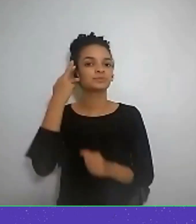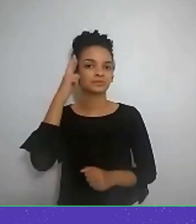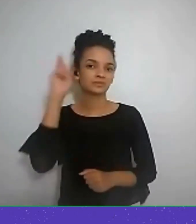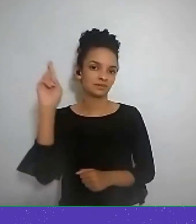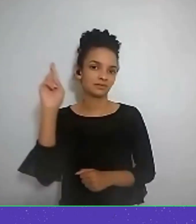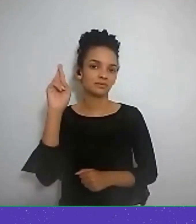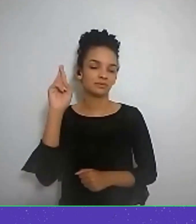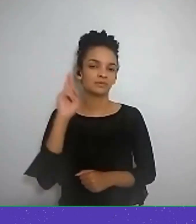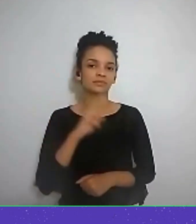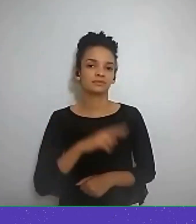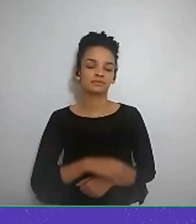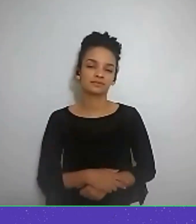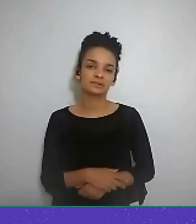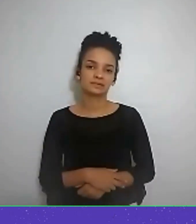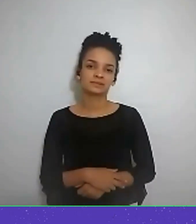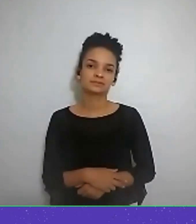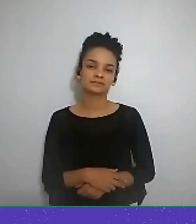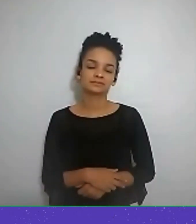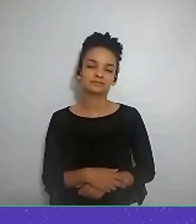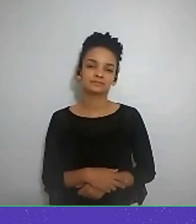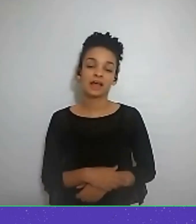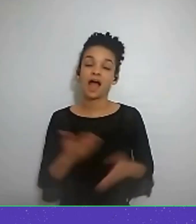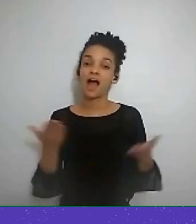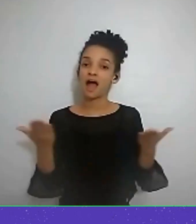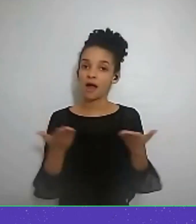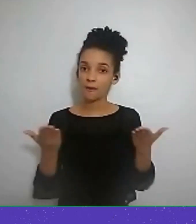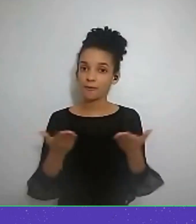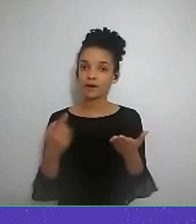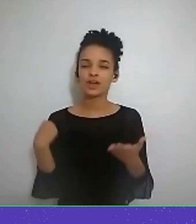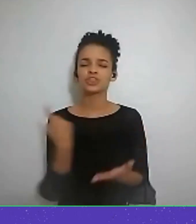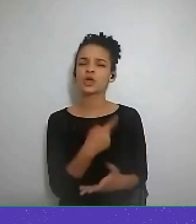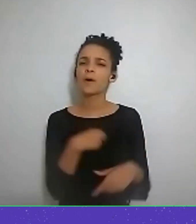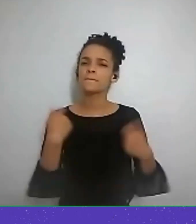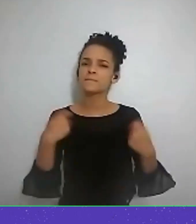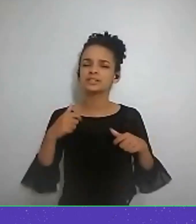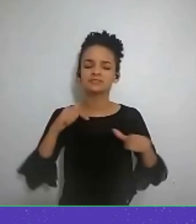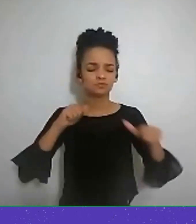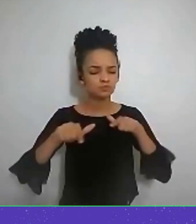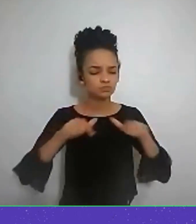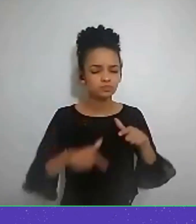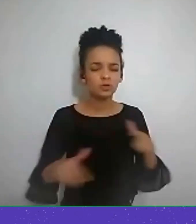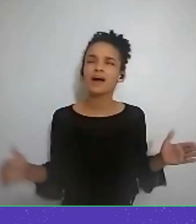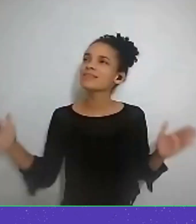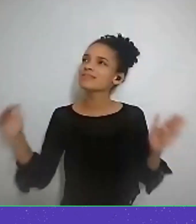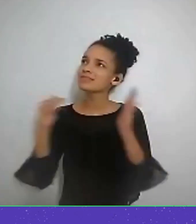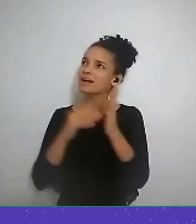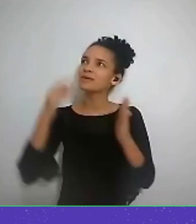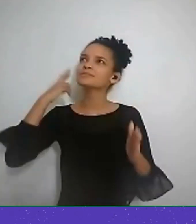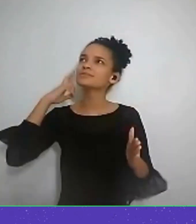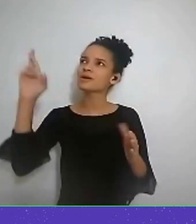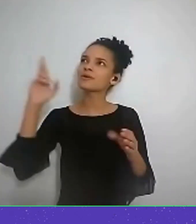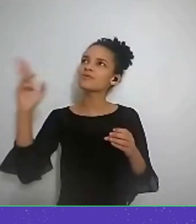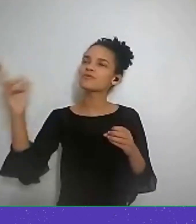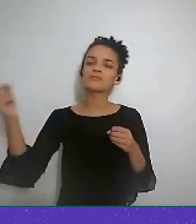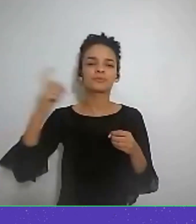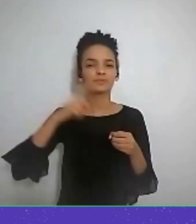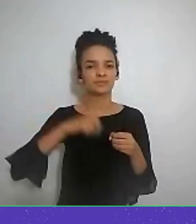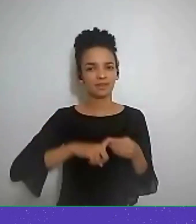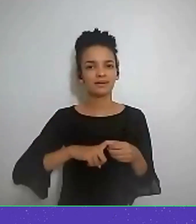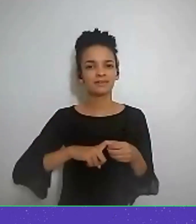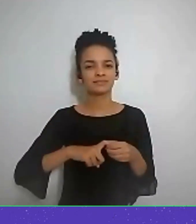frente, jovens, vamos trabalhar até a volta do Senhor no descanso.